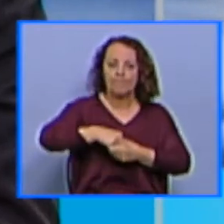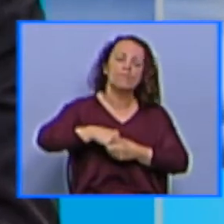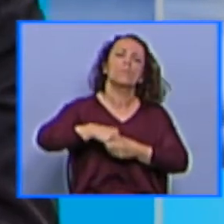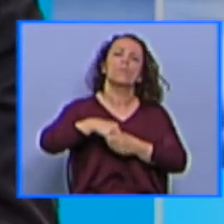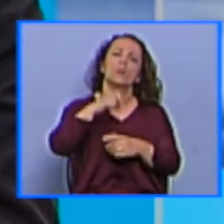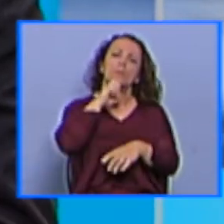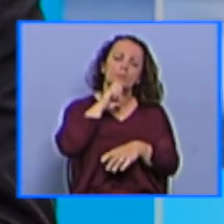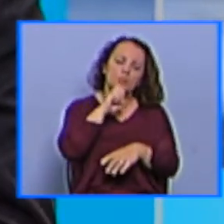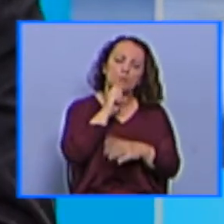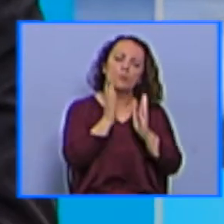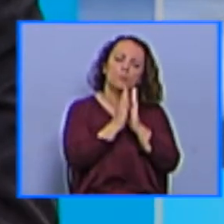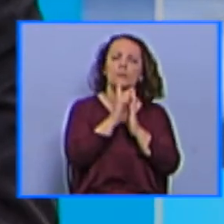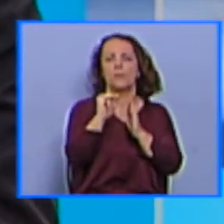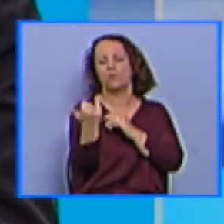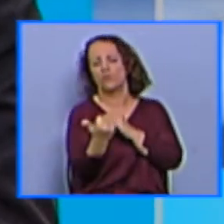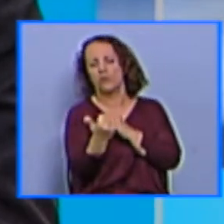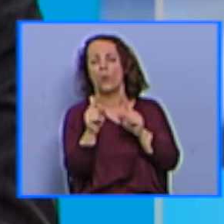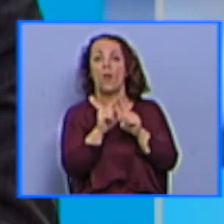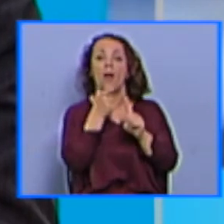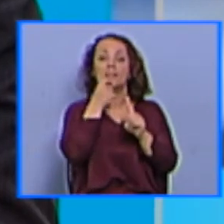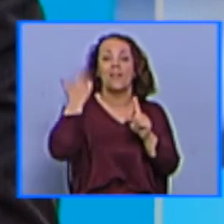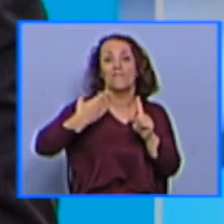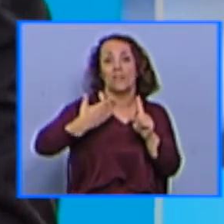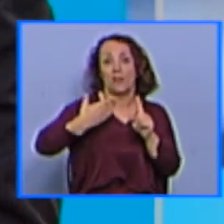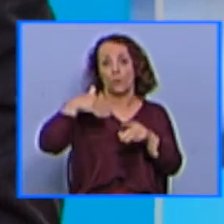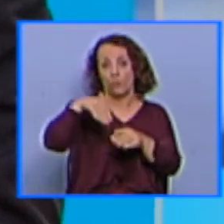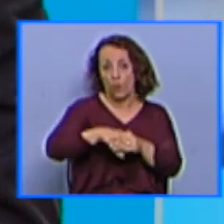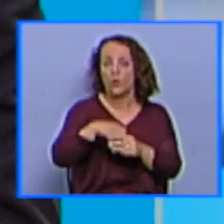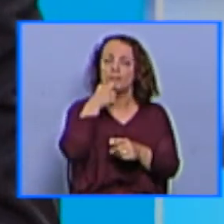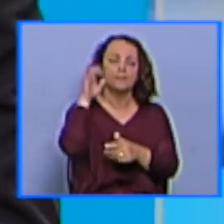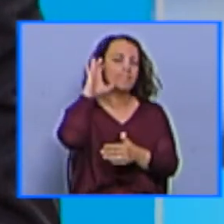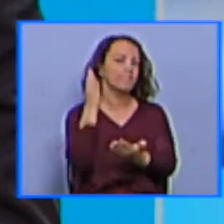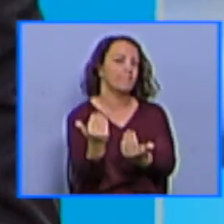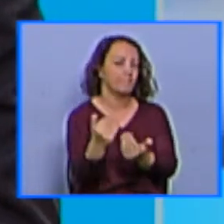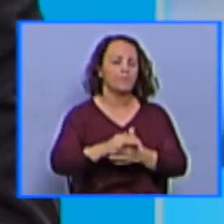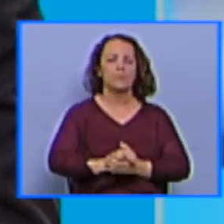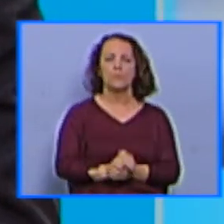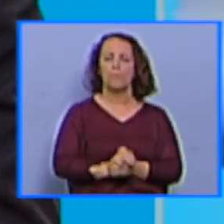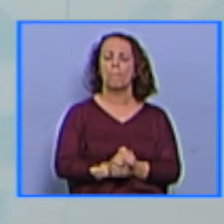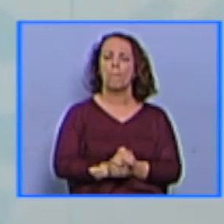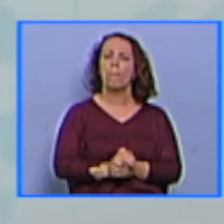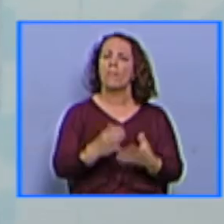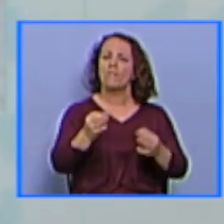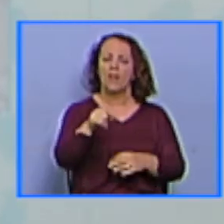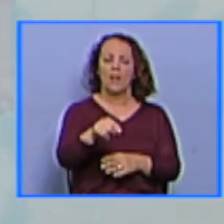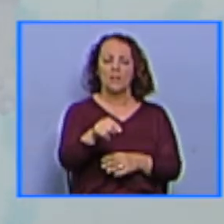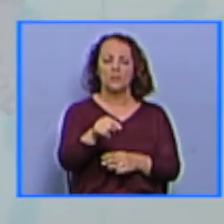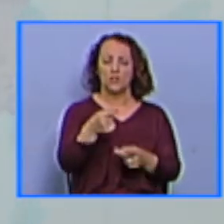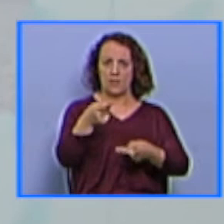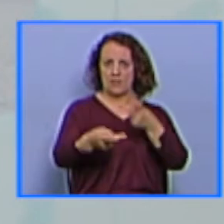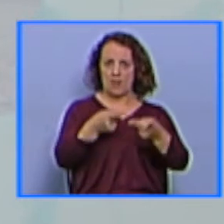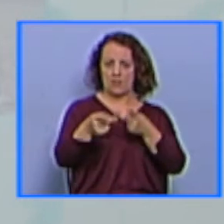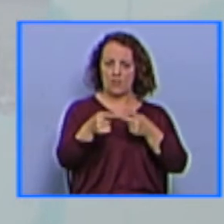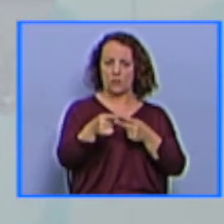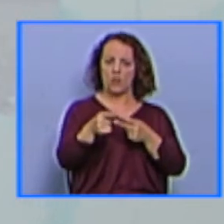diocesanos e seus auxiliares, aqueles que têm direito a voto, sejam ouvidos sobre estas questões. Que enquadramento tem também nestas análises que a Conferência